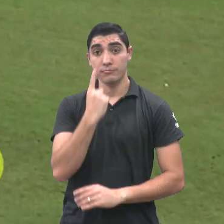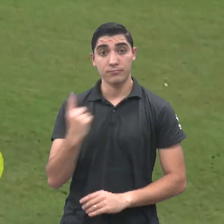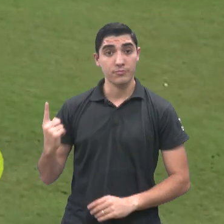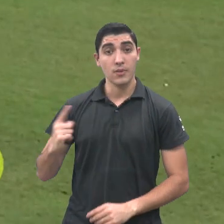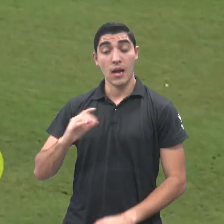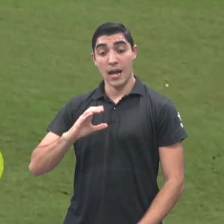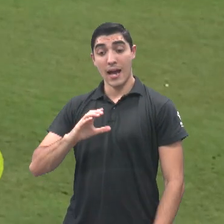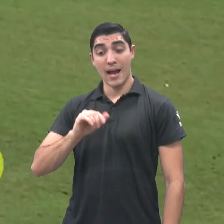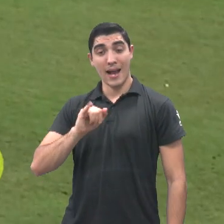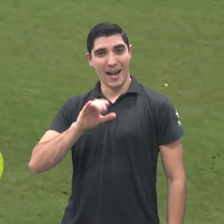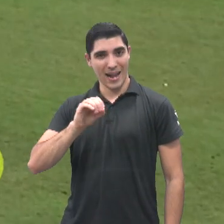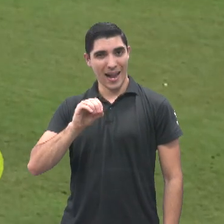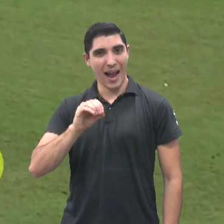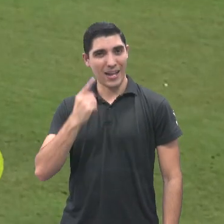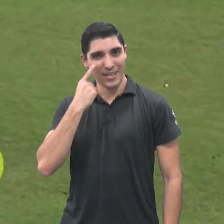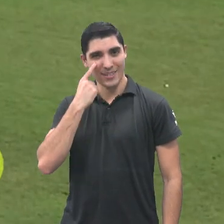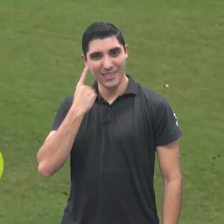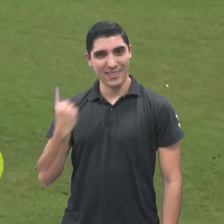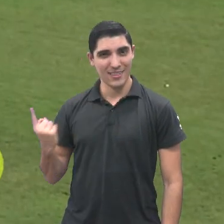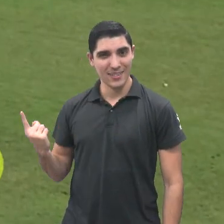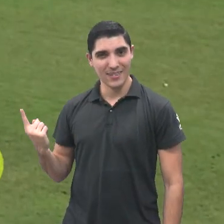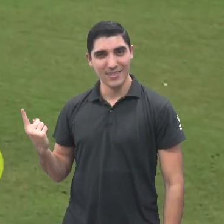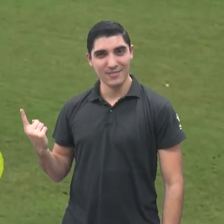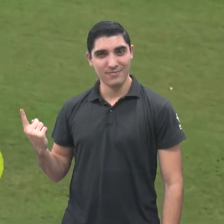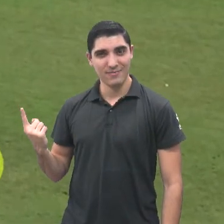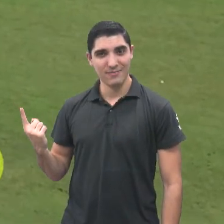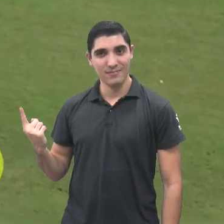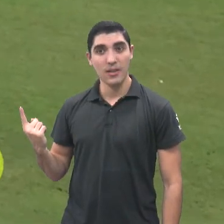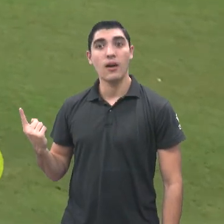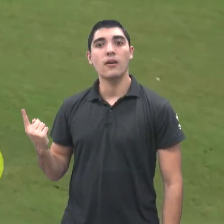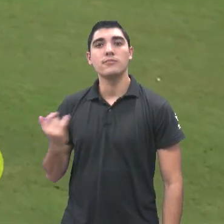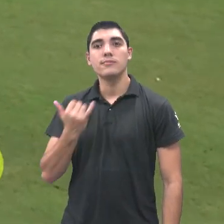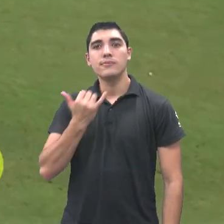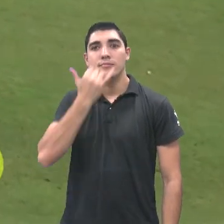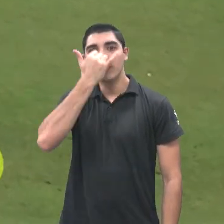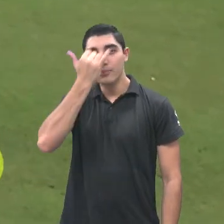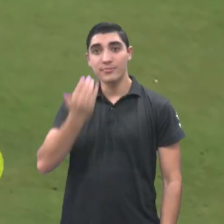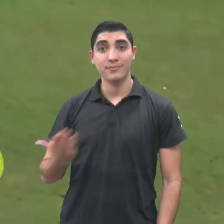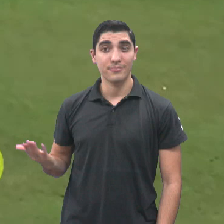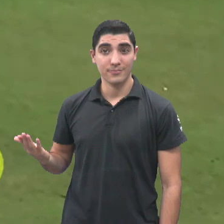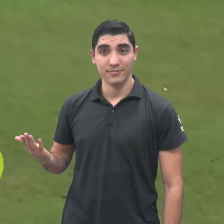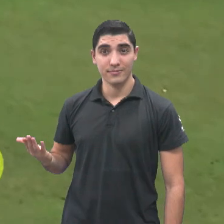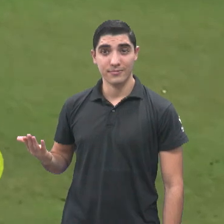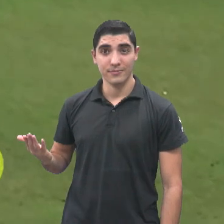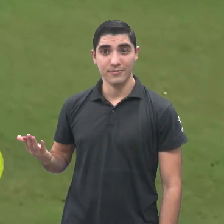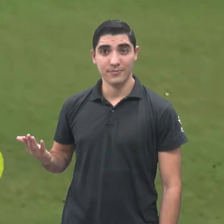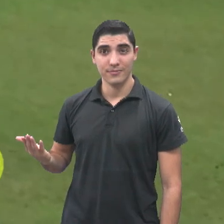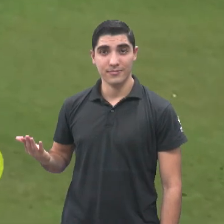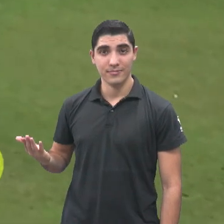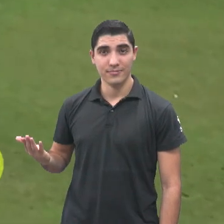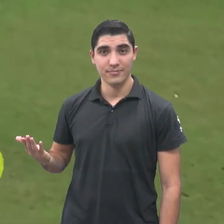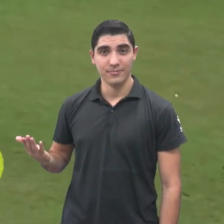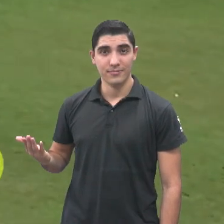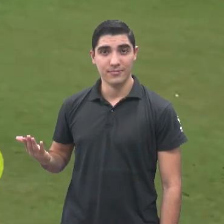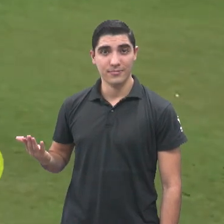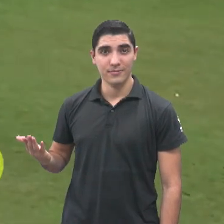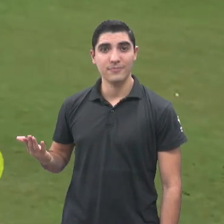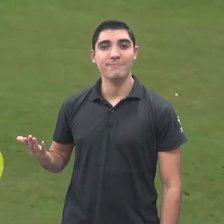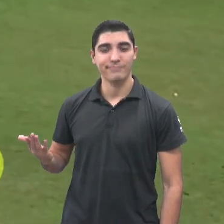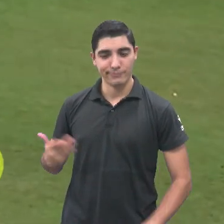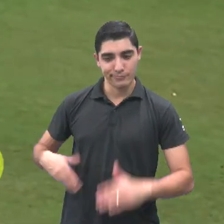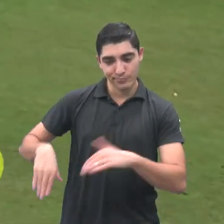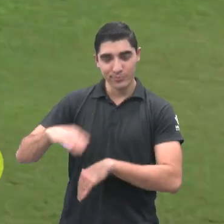Mineiro foi bater o tiro de meta e fez isso aí, ó. A bola explodiu em Gabriel Aires e sobrou para David Wesley, que dominou e